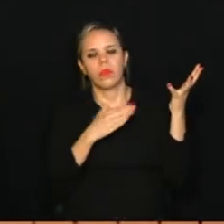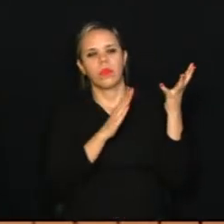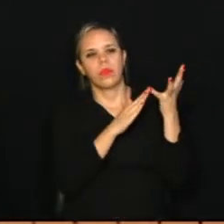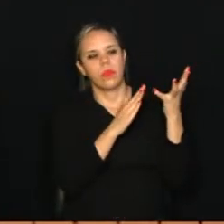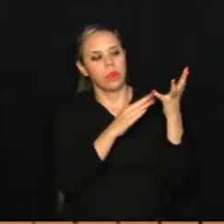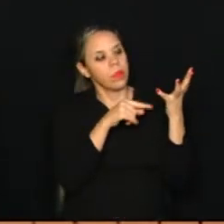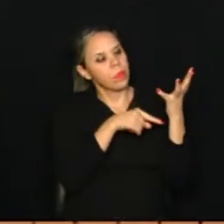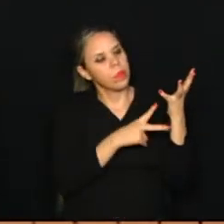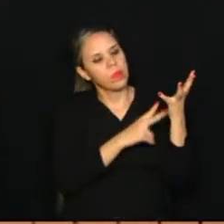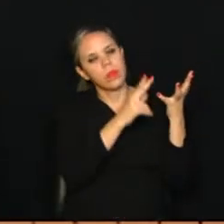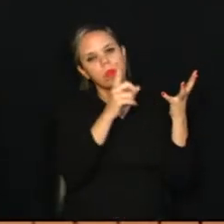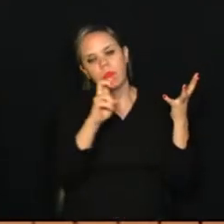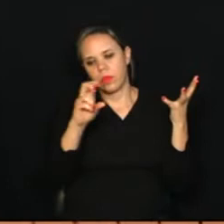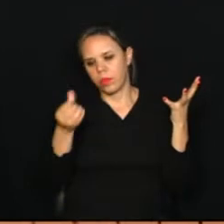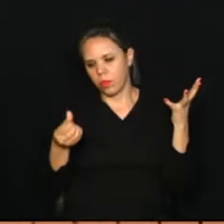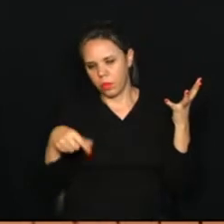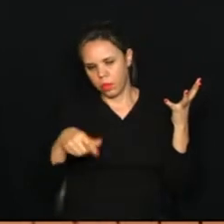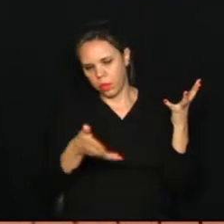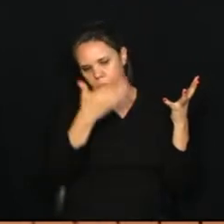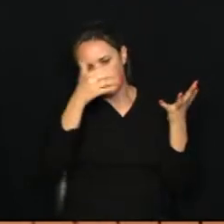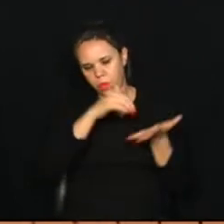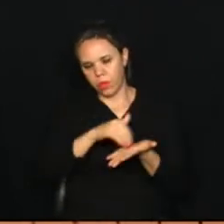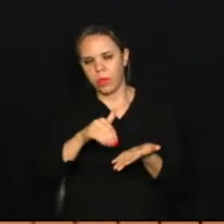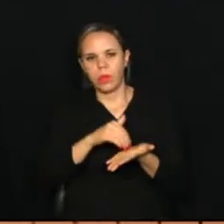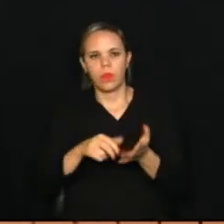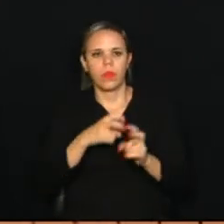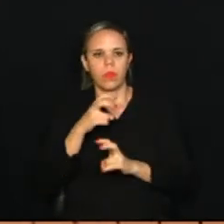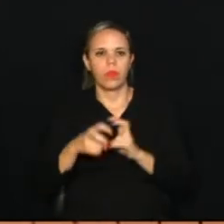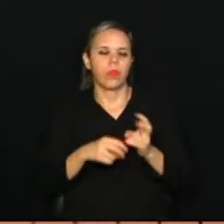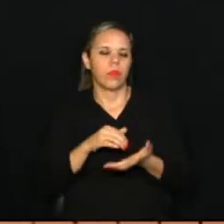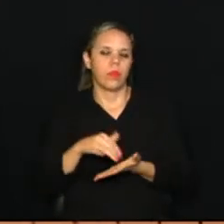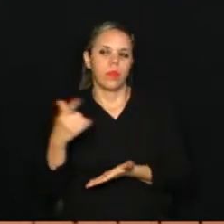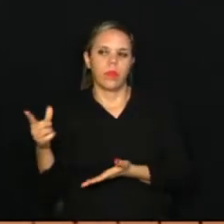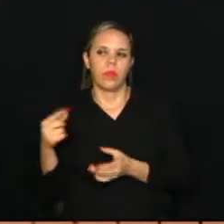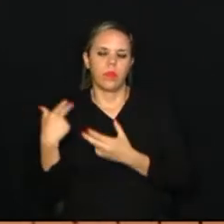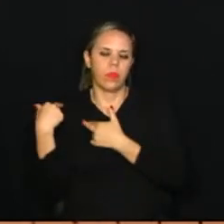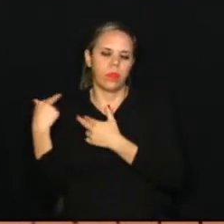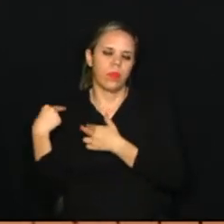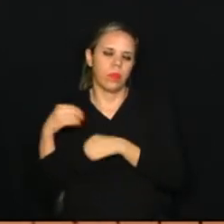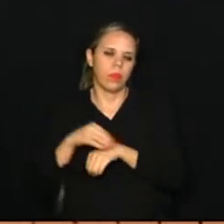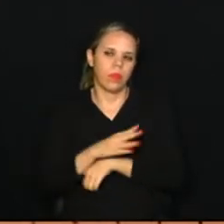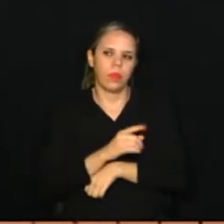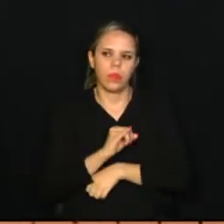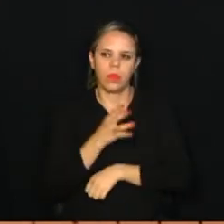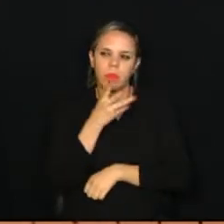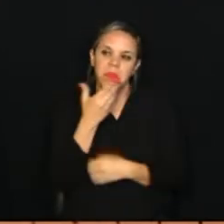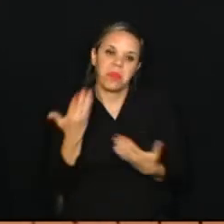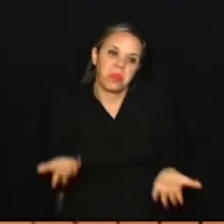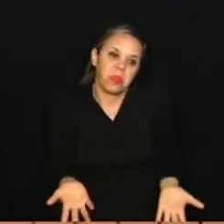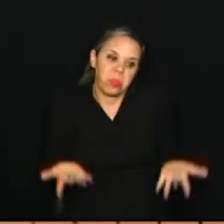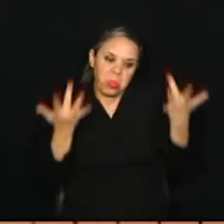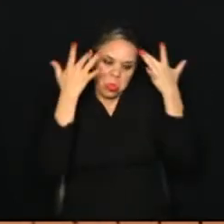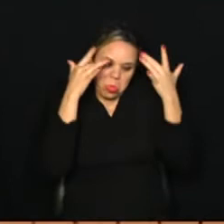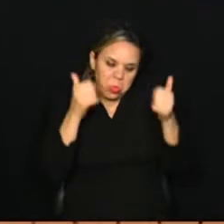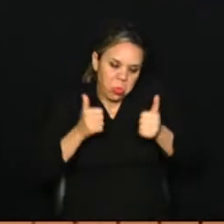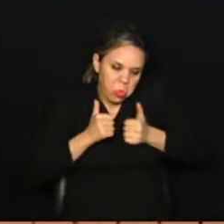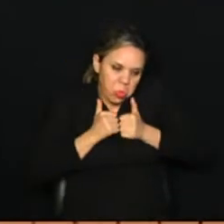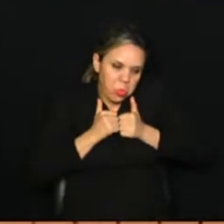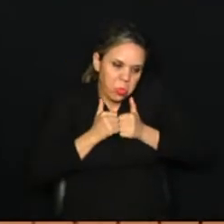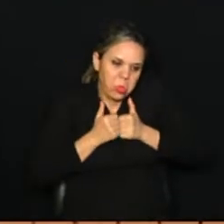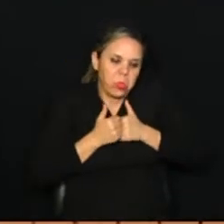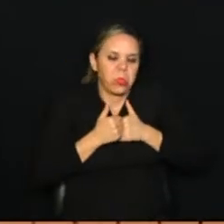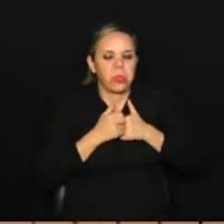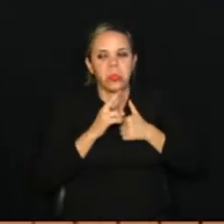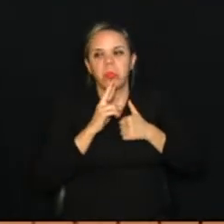Toda a informação do 156 é levado para o Parques e Jardins. Né? Agora, se vai demorar o Parque Jardim